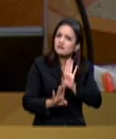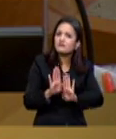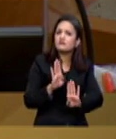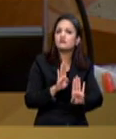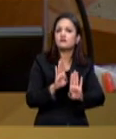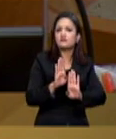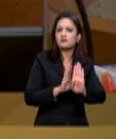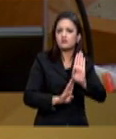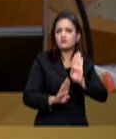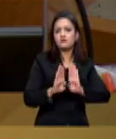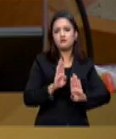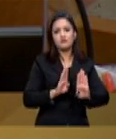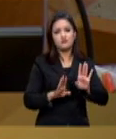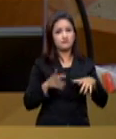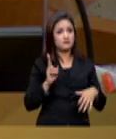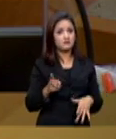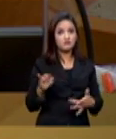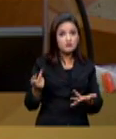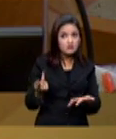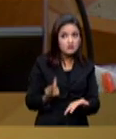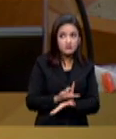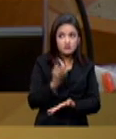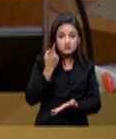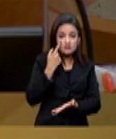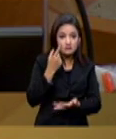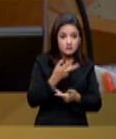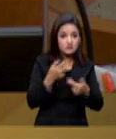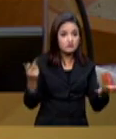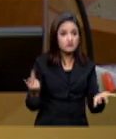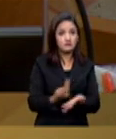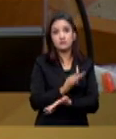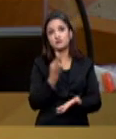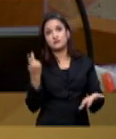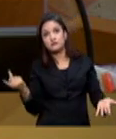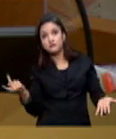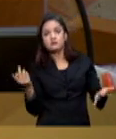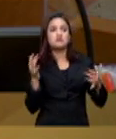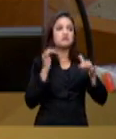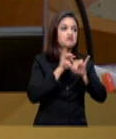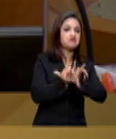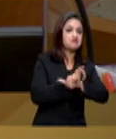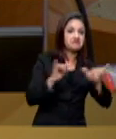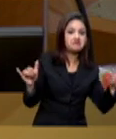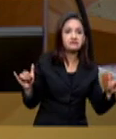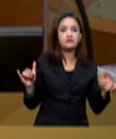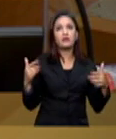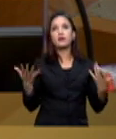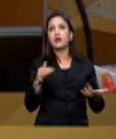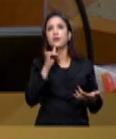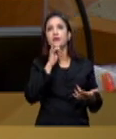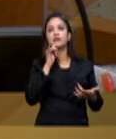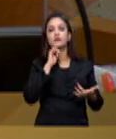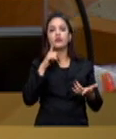nós temos esses escândalos que se multiplicam, aqui e alhures, nessa quebra de